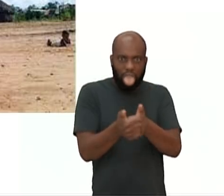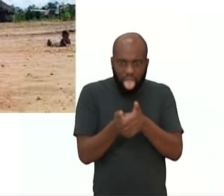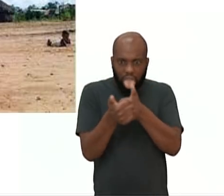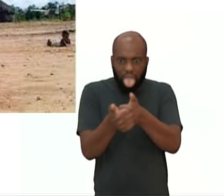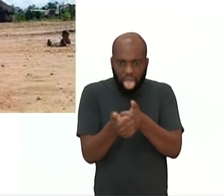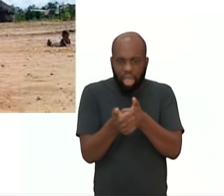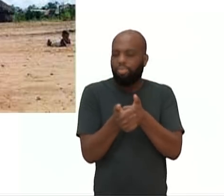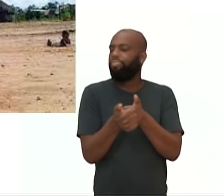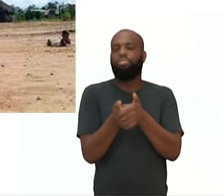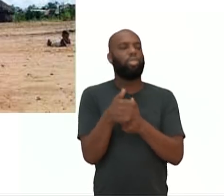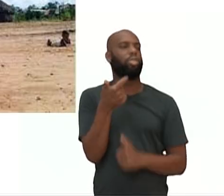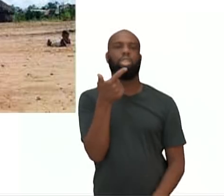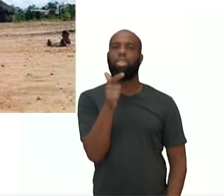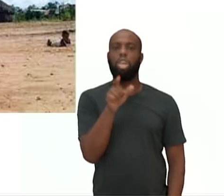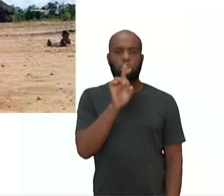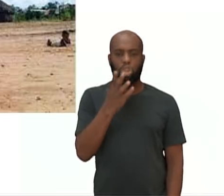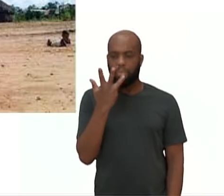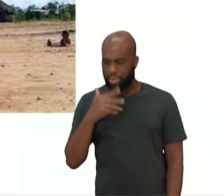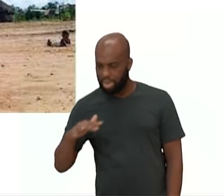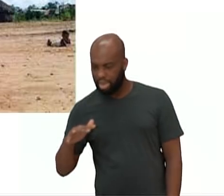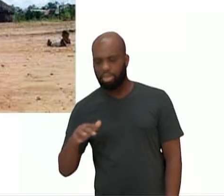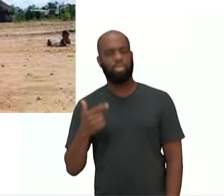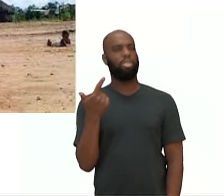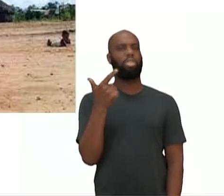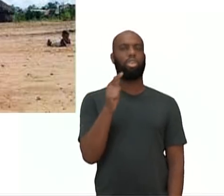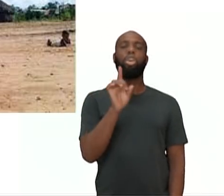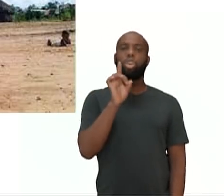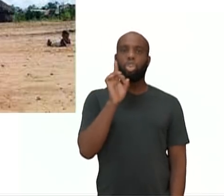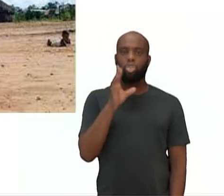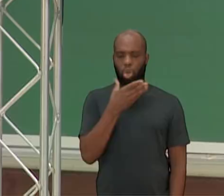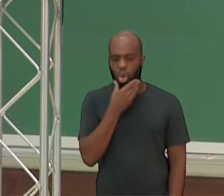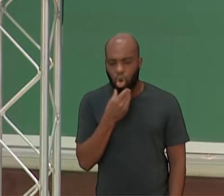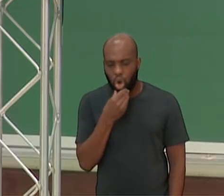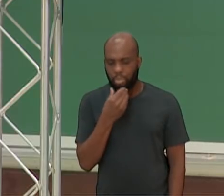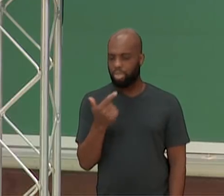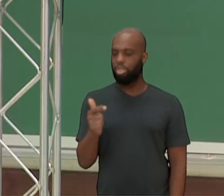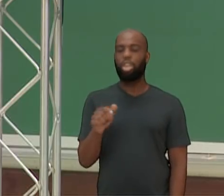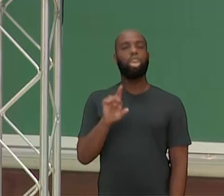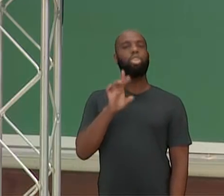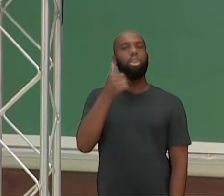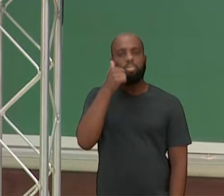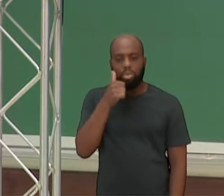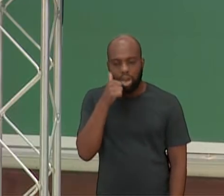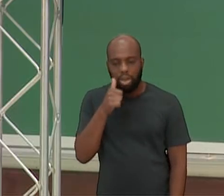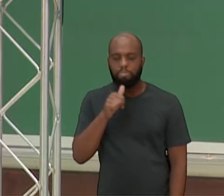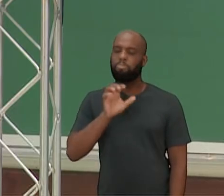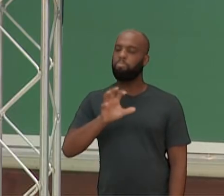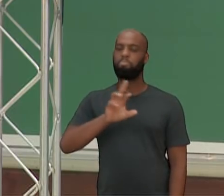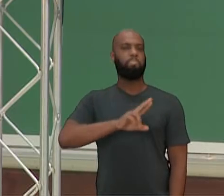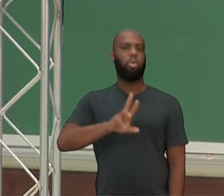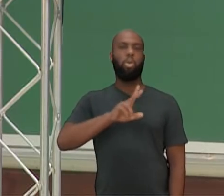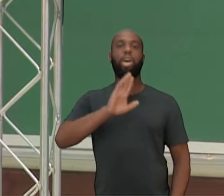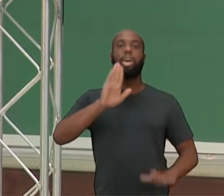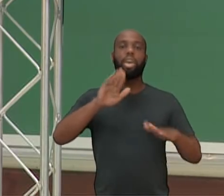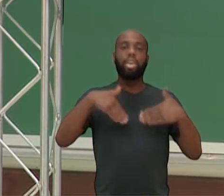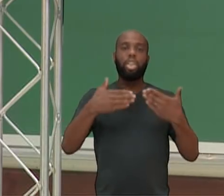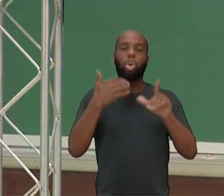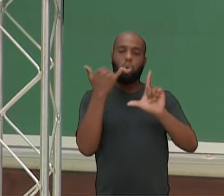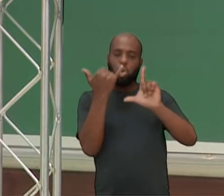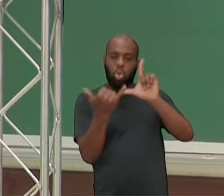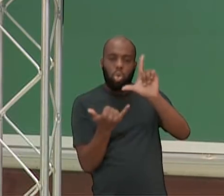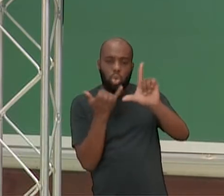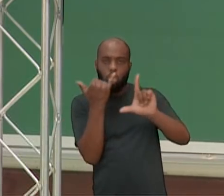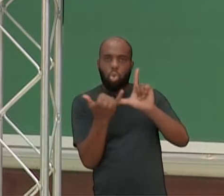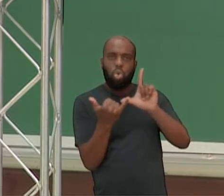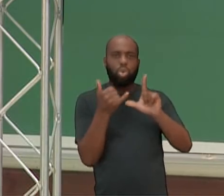é só as crianças, não, é só os homens, não, é só as mulheres, não tem uma regra. Então, o lúdico, para os índios, é algo